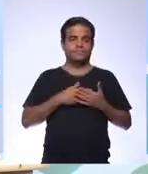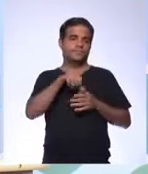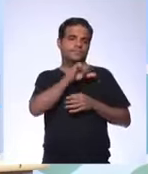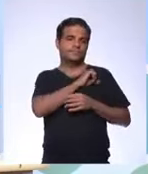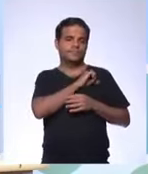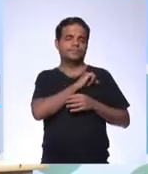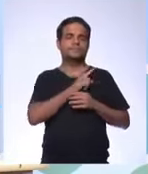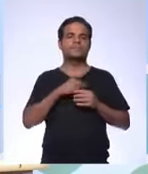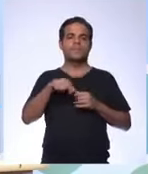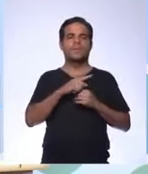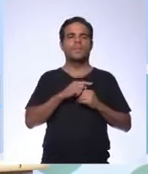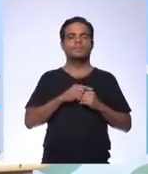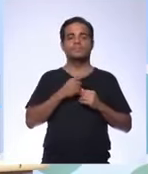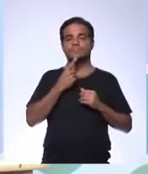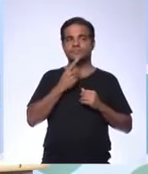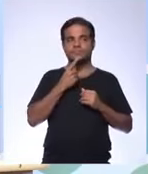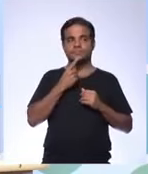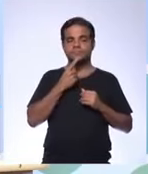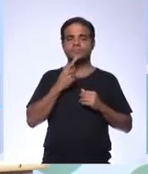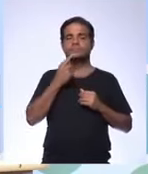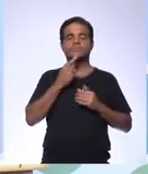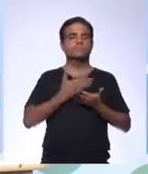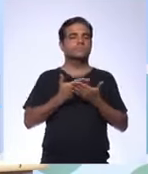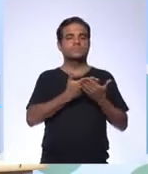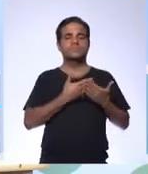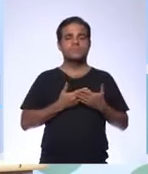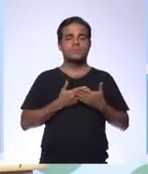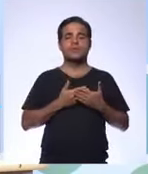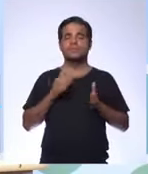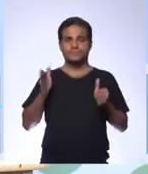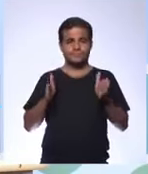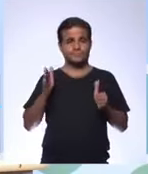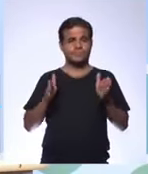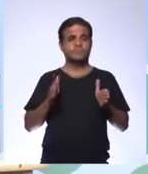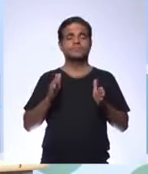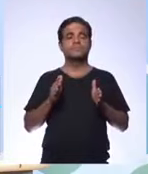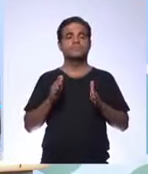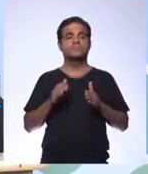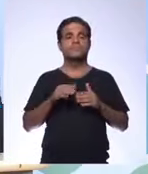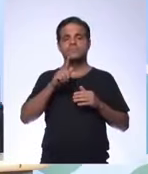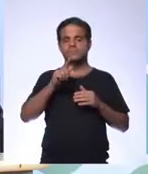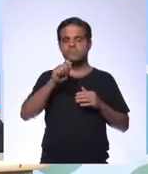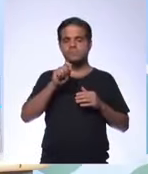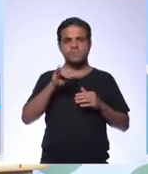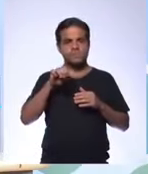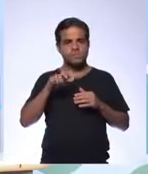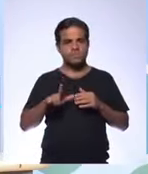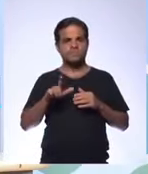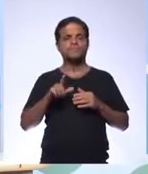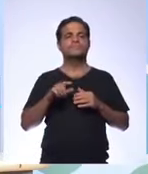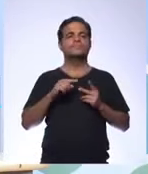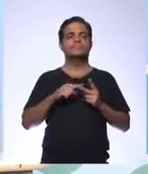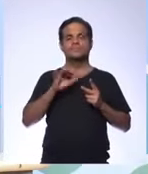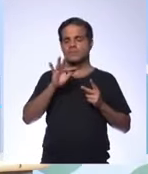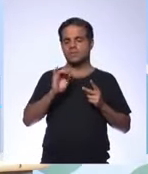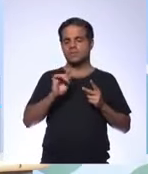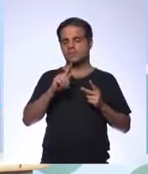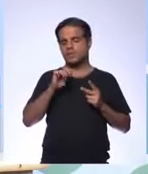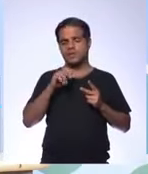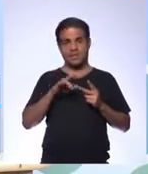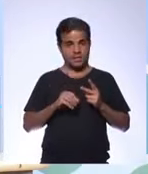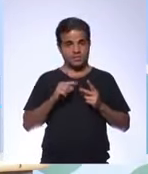ano, nós afirmamos para os estudantes que nesse período aí do Geisel e do Figueiredo, né, foi